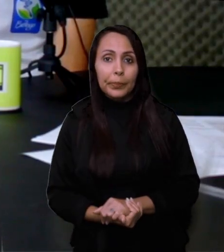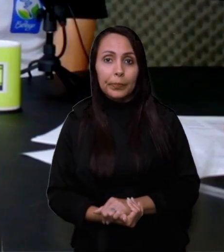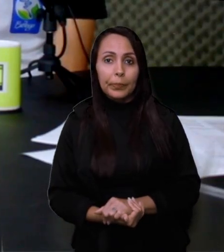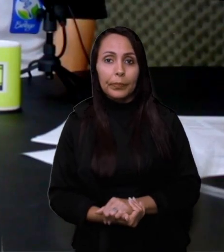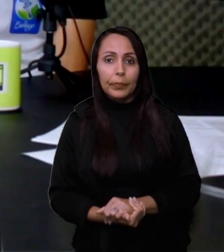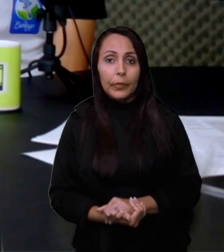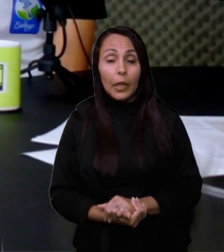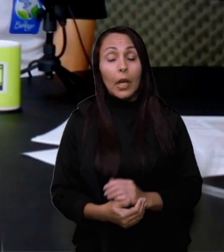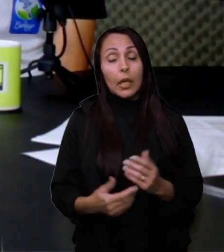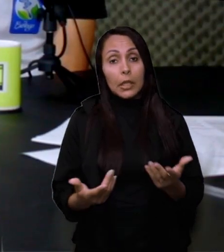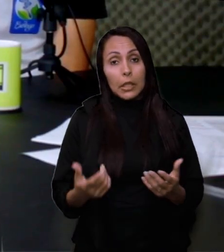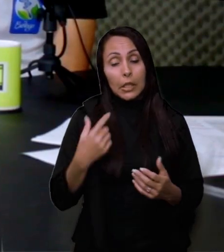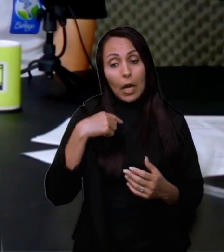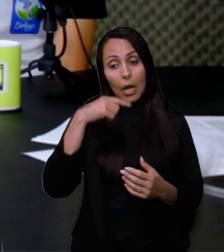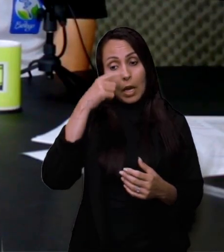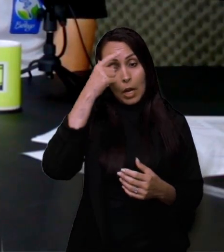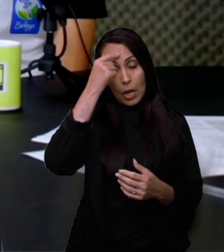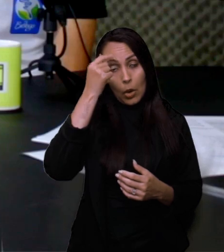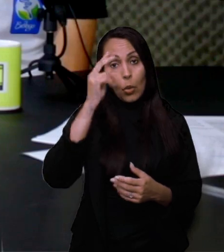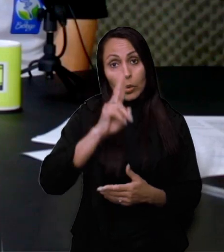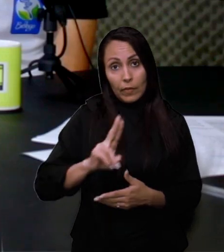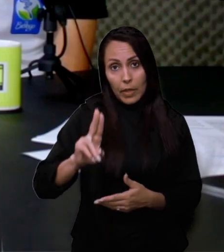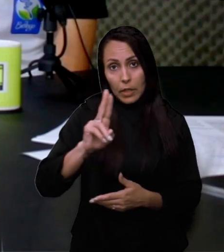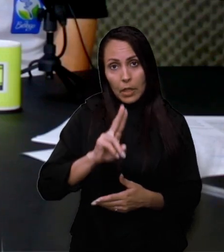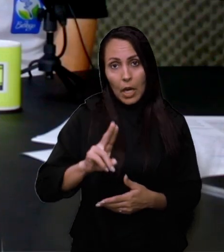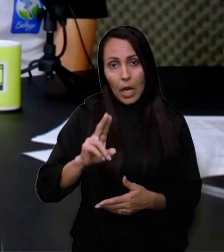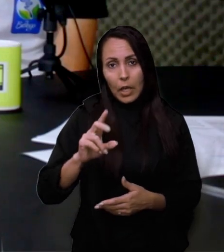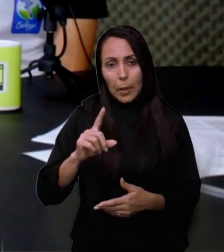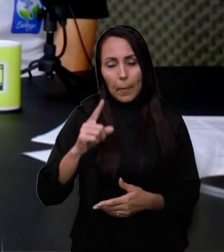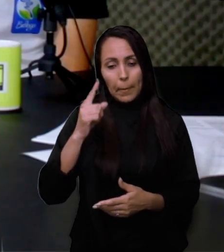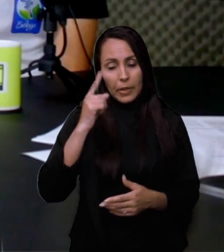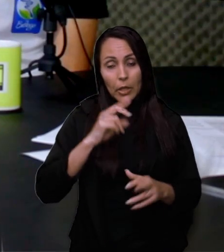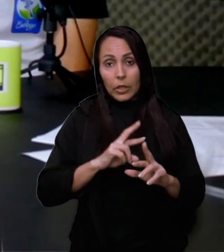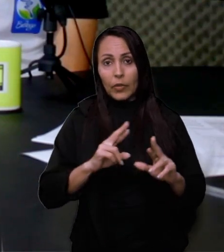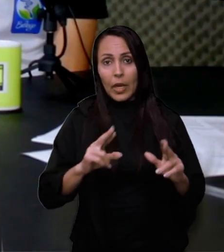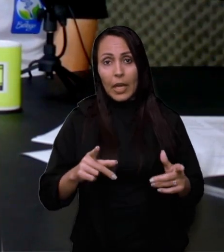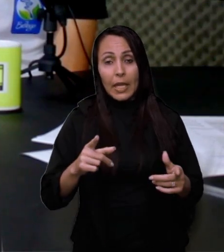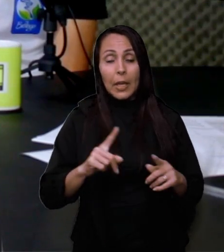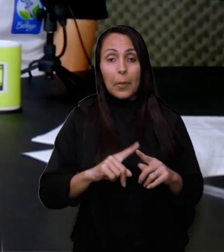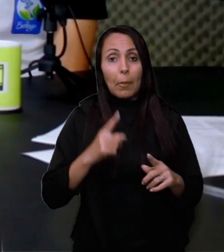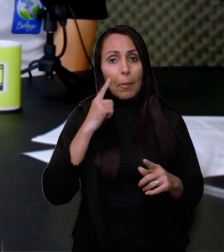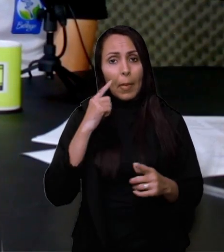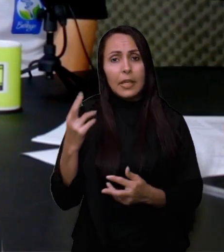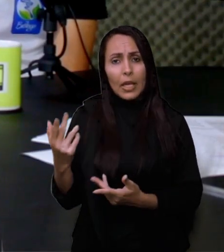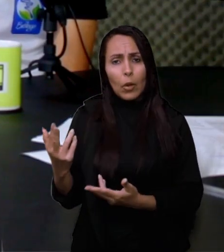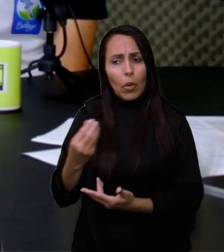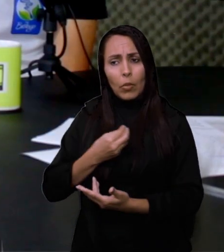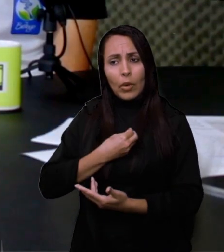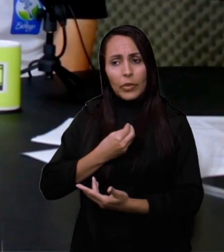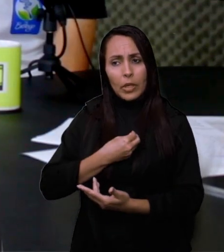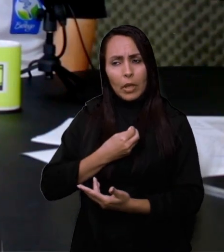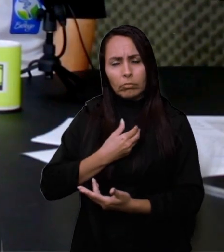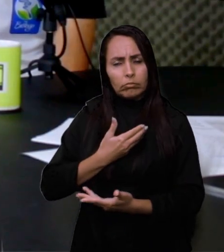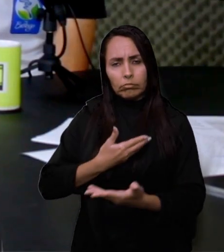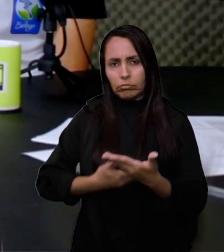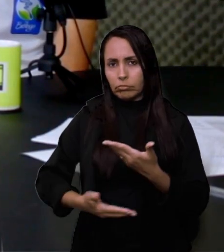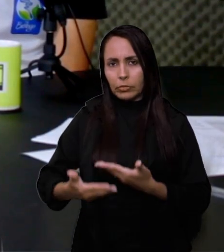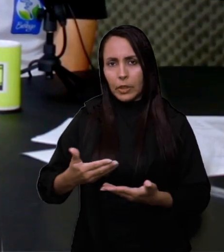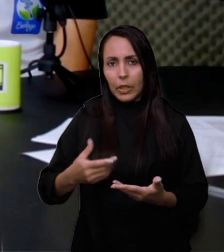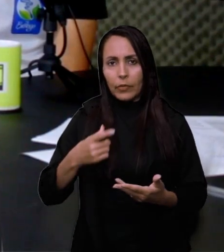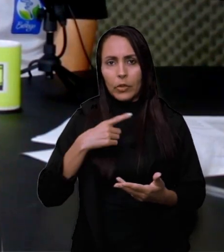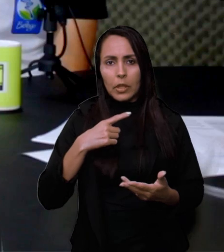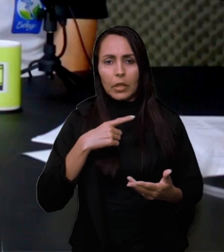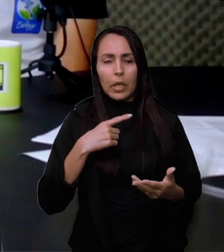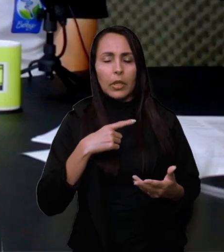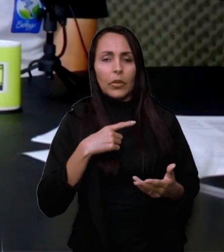na universidade, apesar de ser muito diferente, como eu falei, também é muito semelhante ao que a gente já vive. Uhum. E você vai ter um